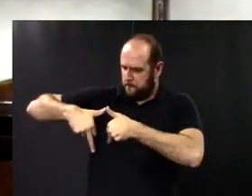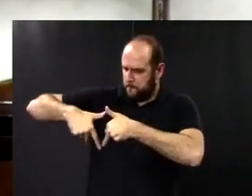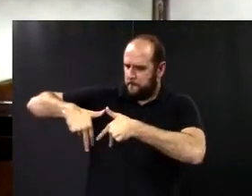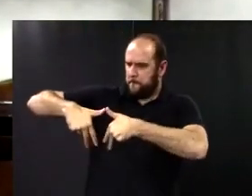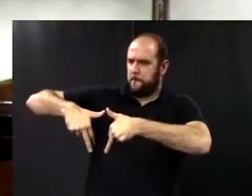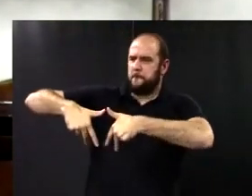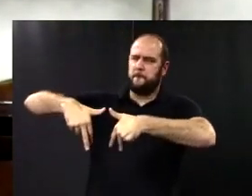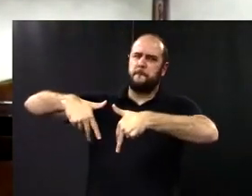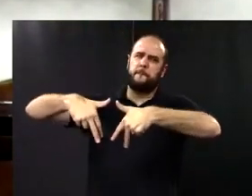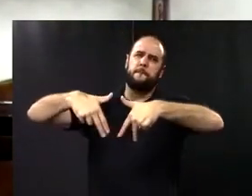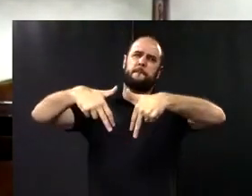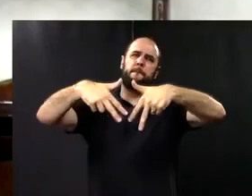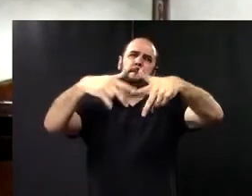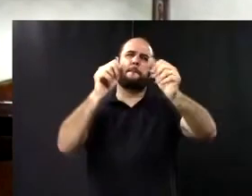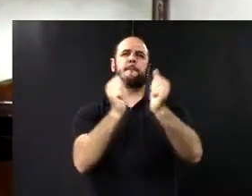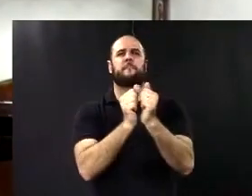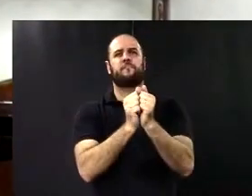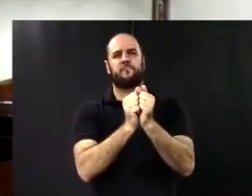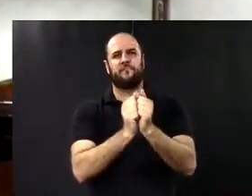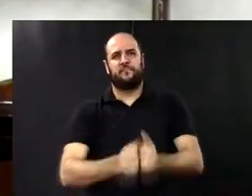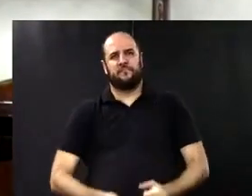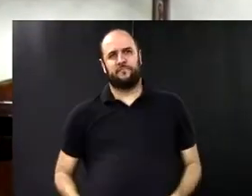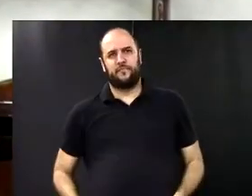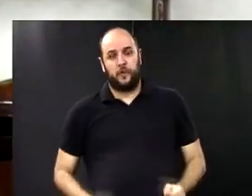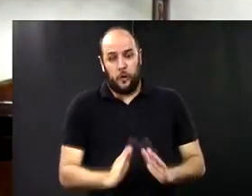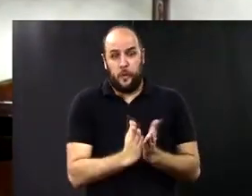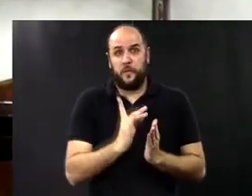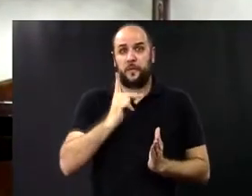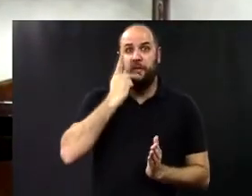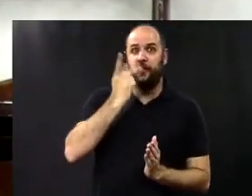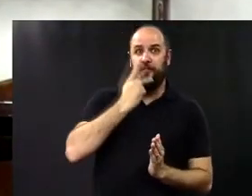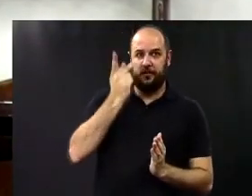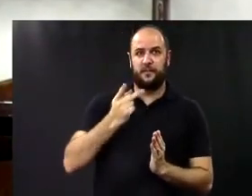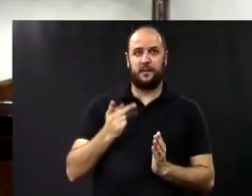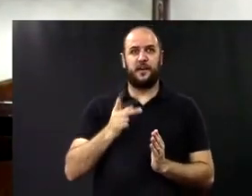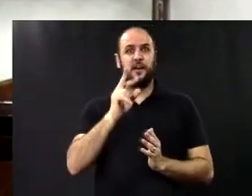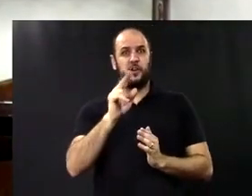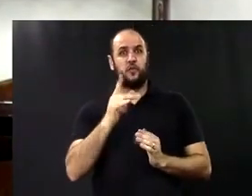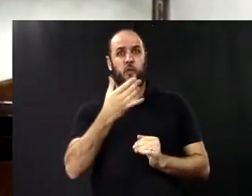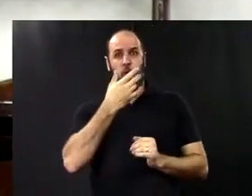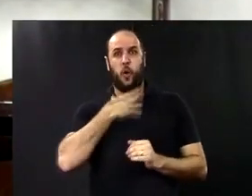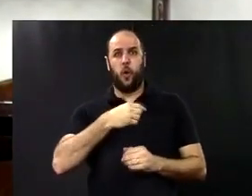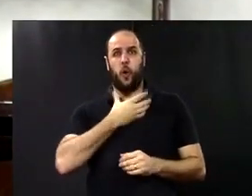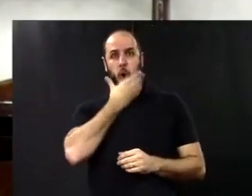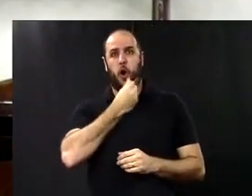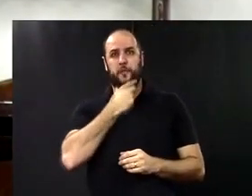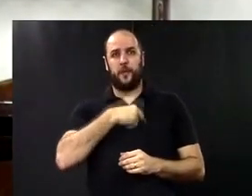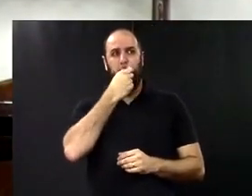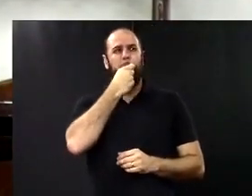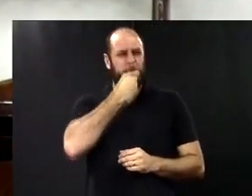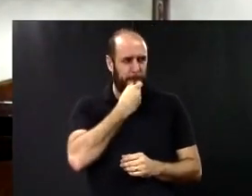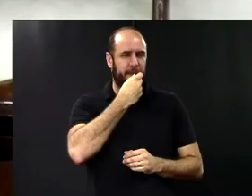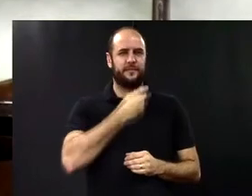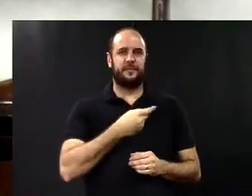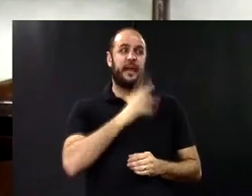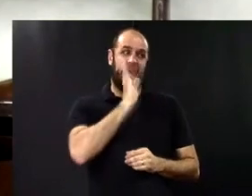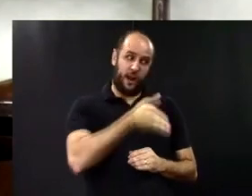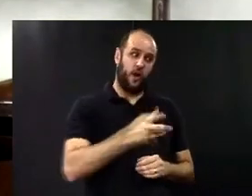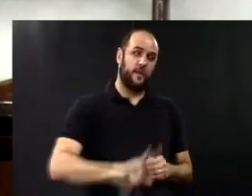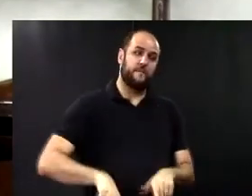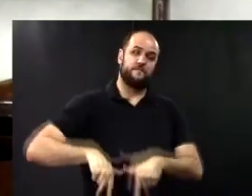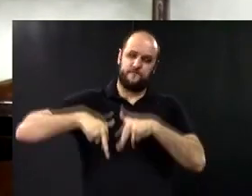trôpegos. E aqui o texto ainda vai dizer, parece até um treinador falando: agora que você o levantou,